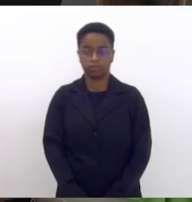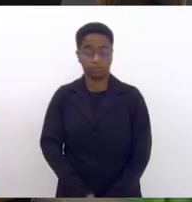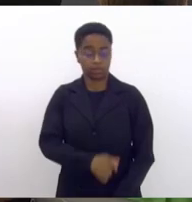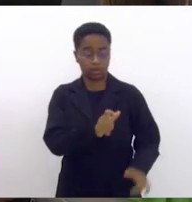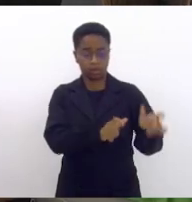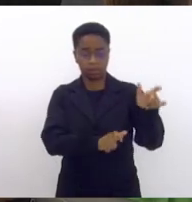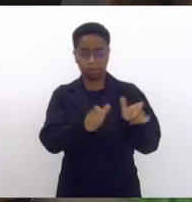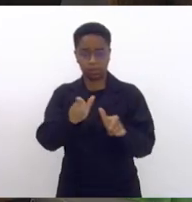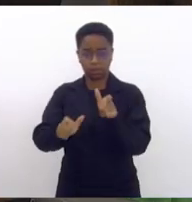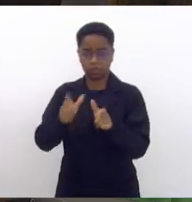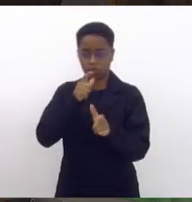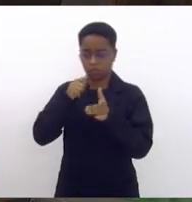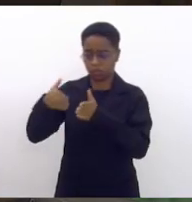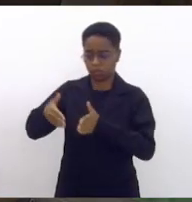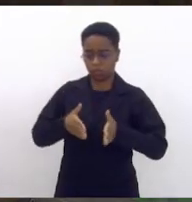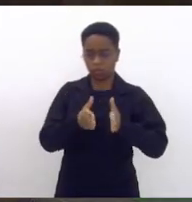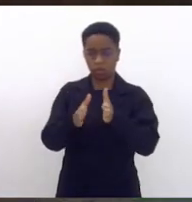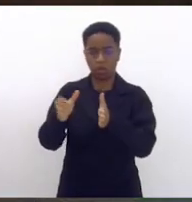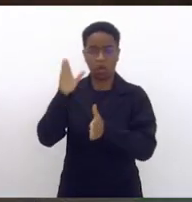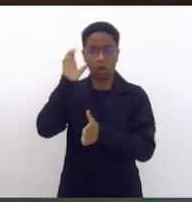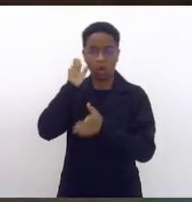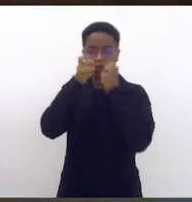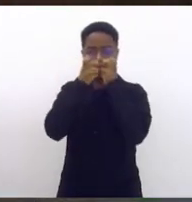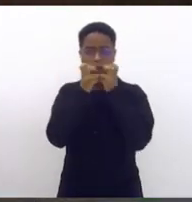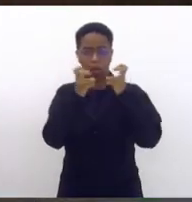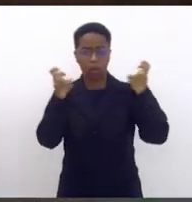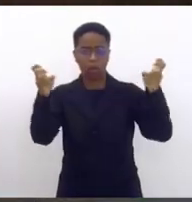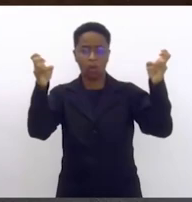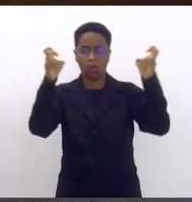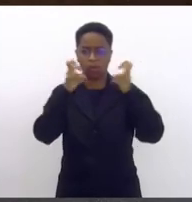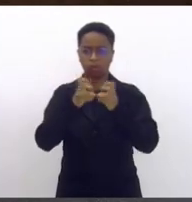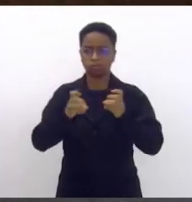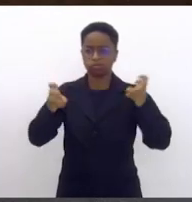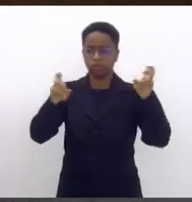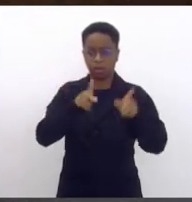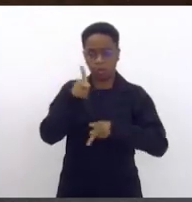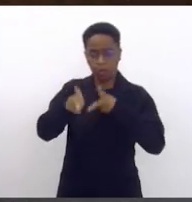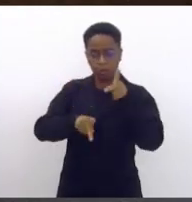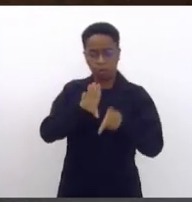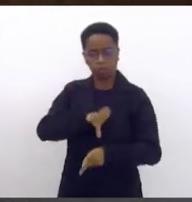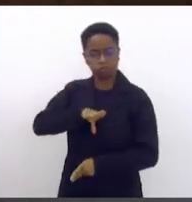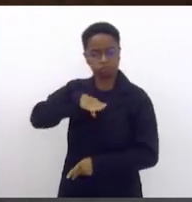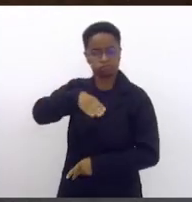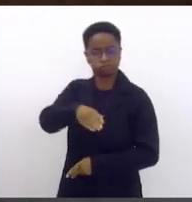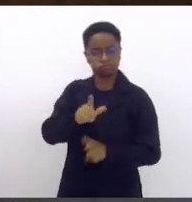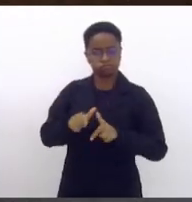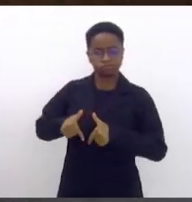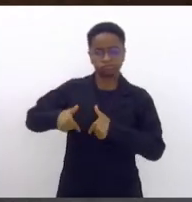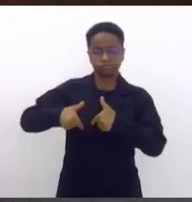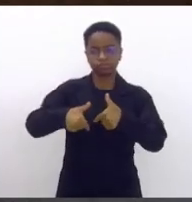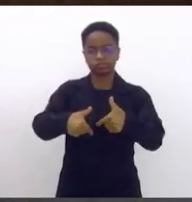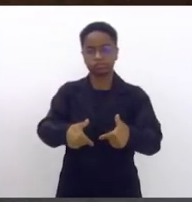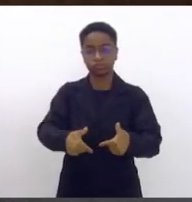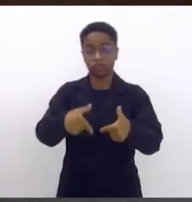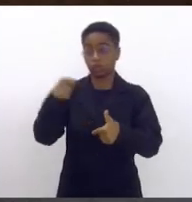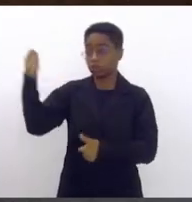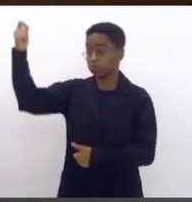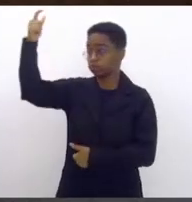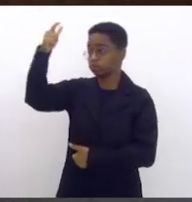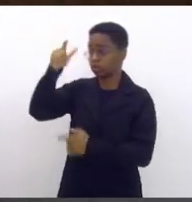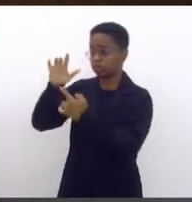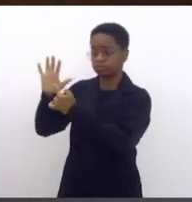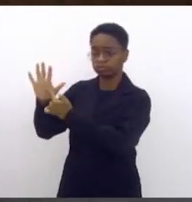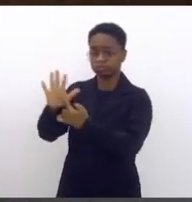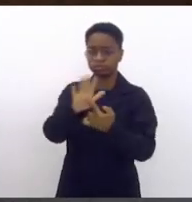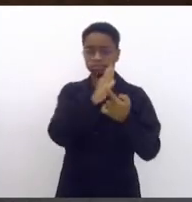eu viro em piranas margens flácidas de um pover heróico prato retumbante eu